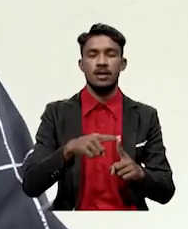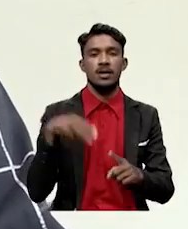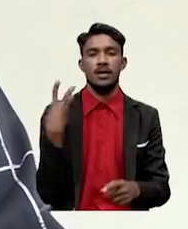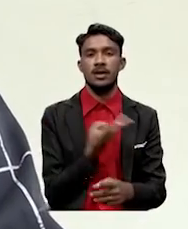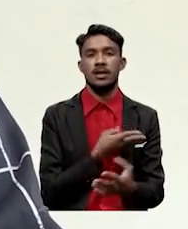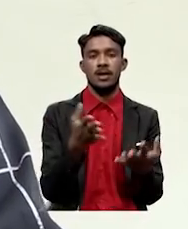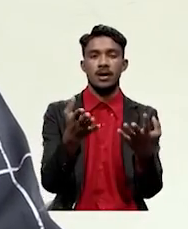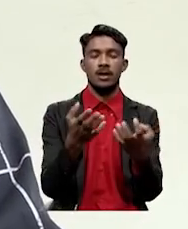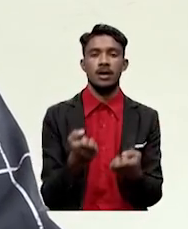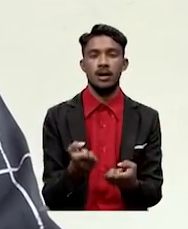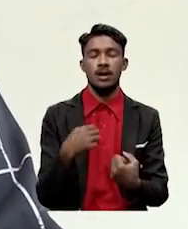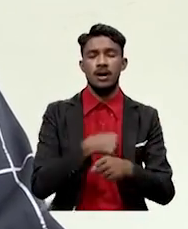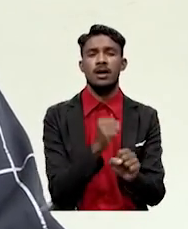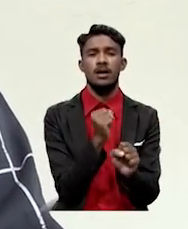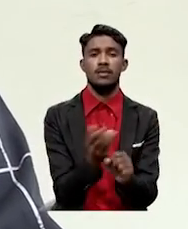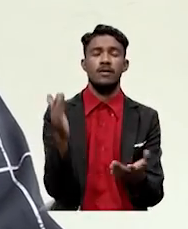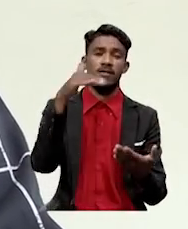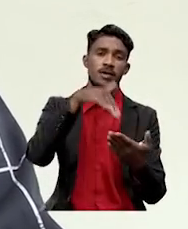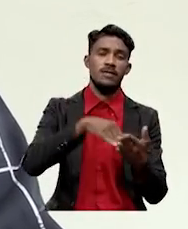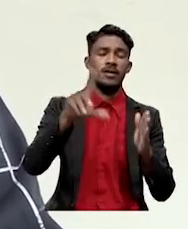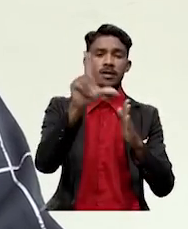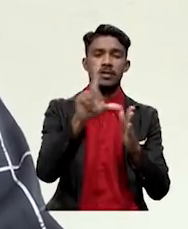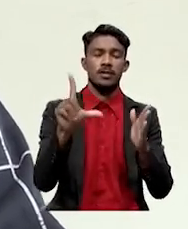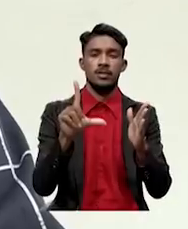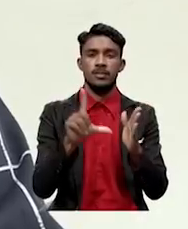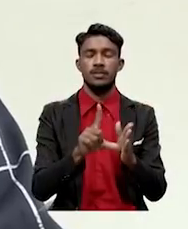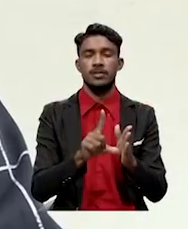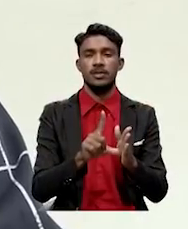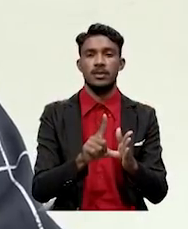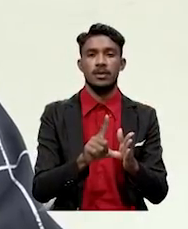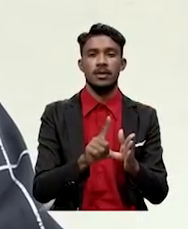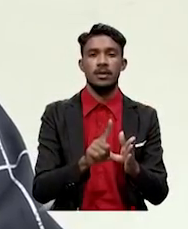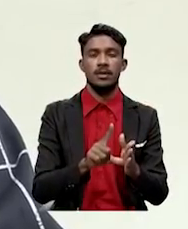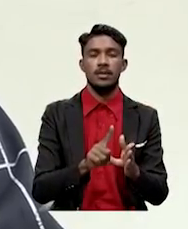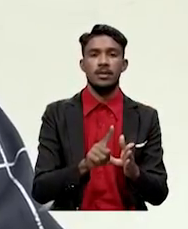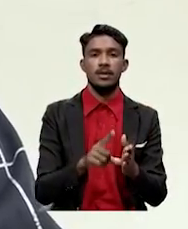atu repuin fila fale orden konstitusional uniku